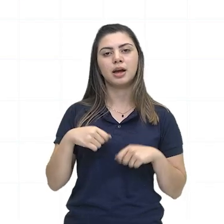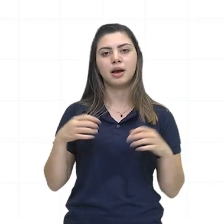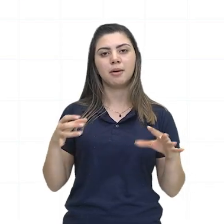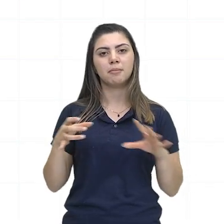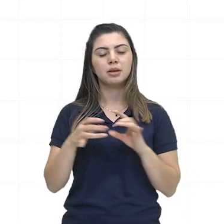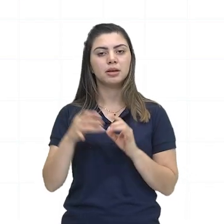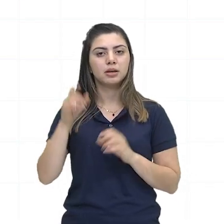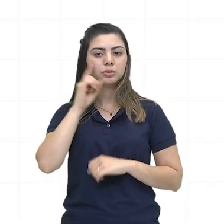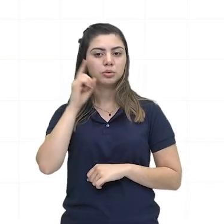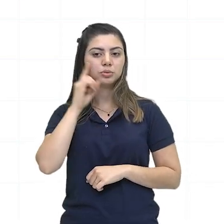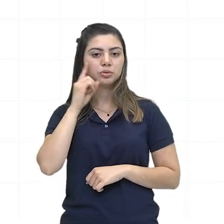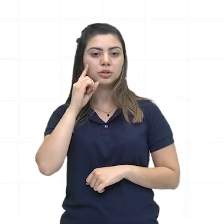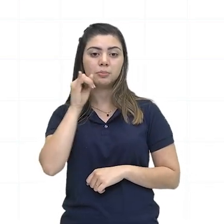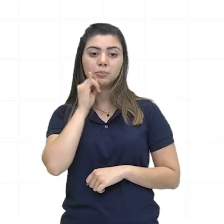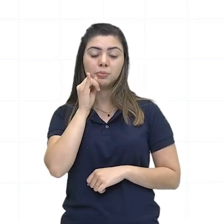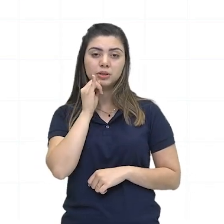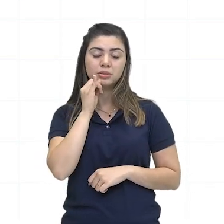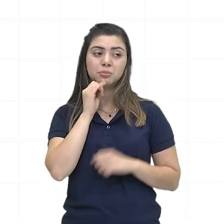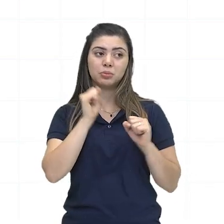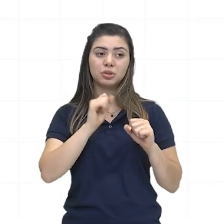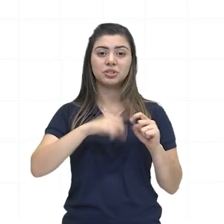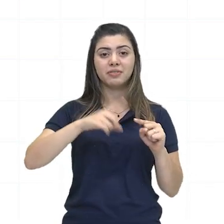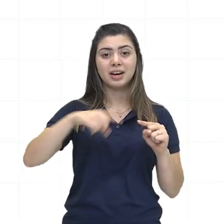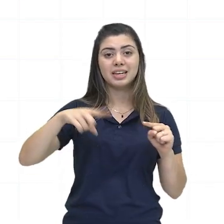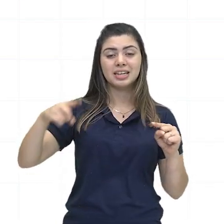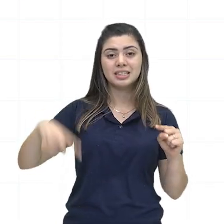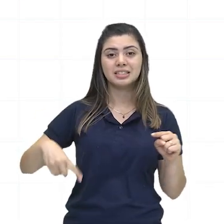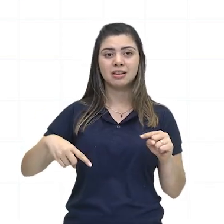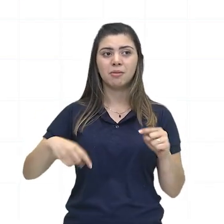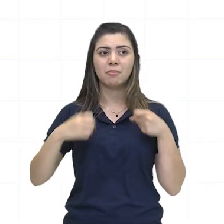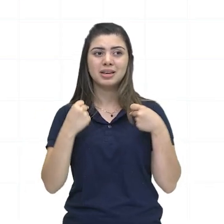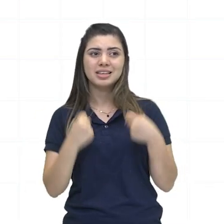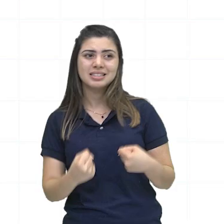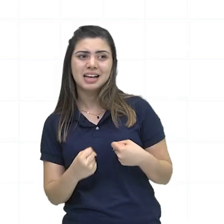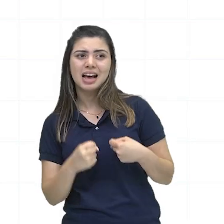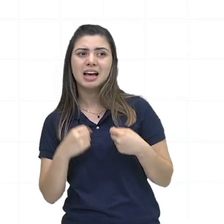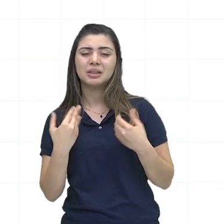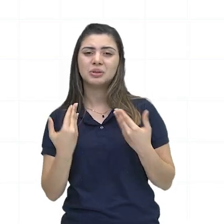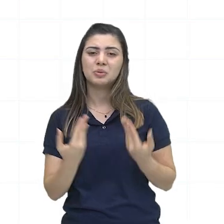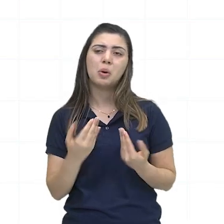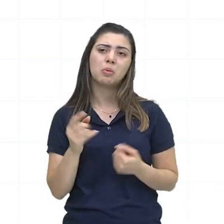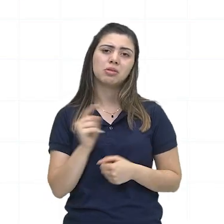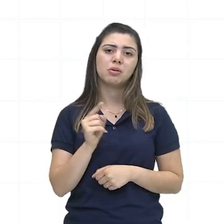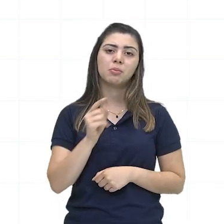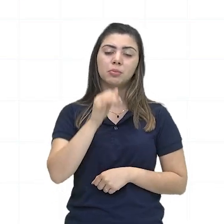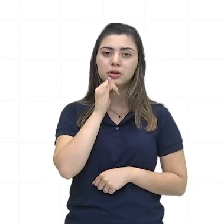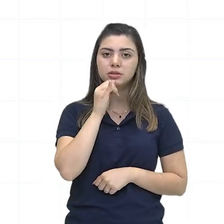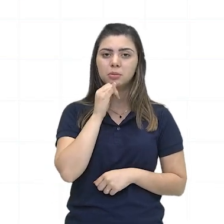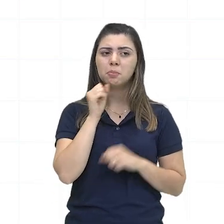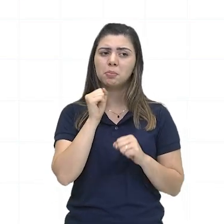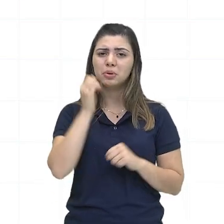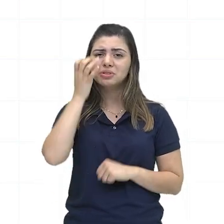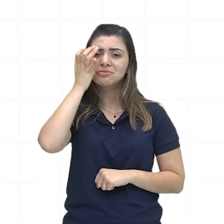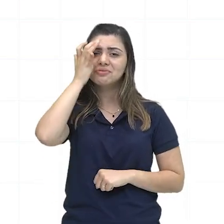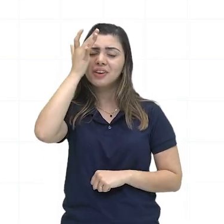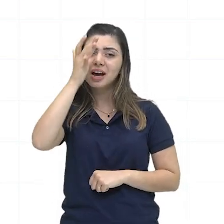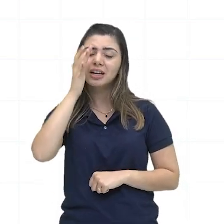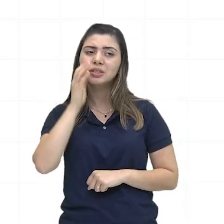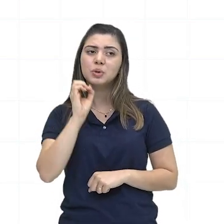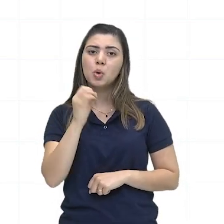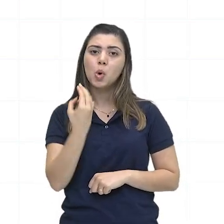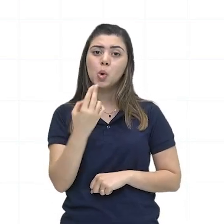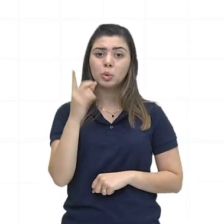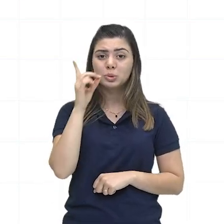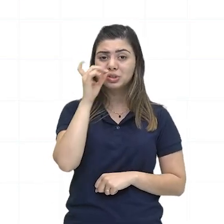pode variar em intensidade e complexidade, ou seja, ali ela pode ser muito fácil de ser